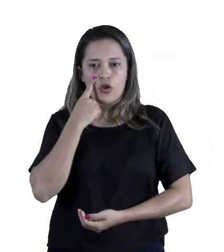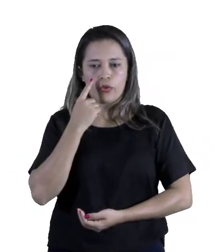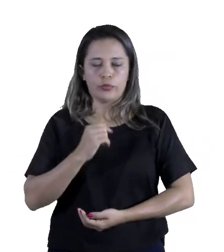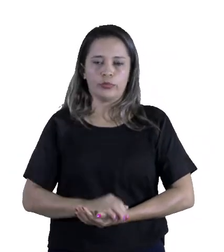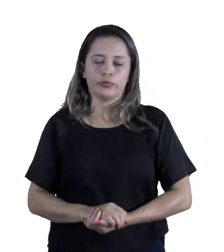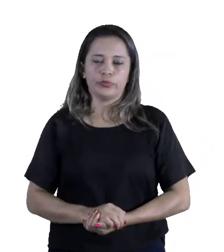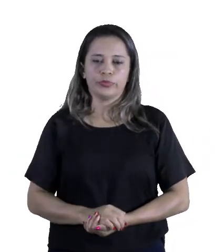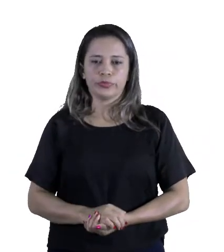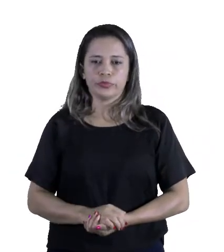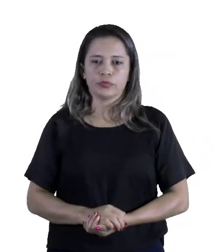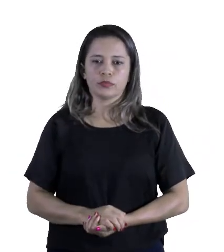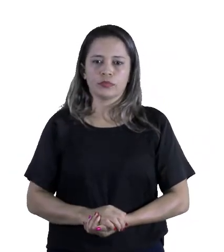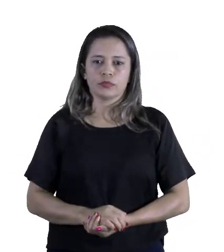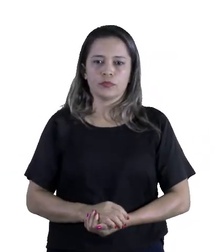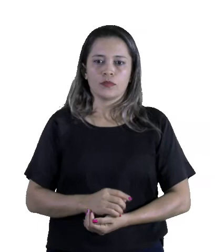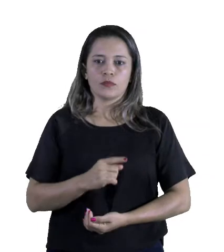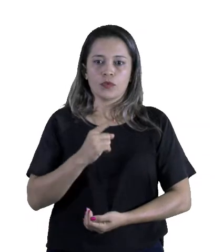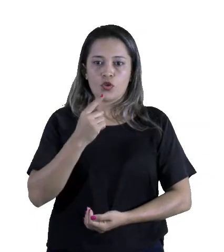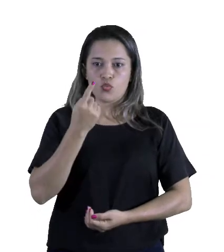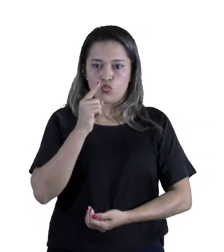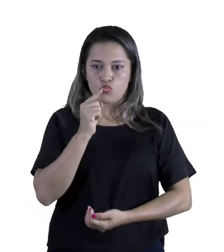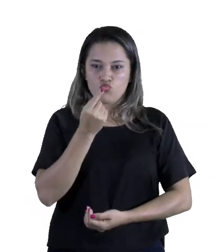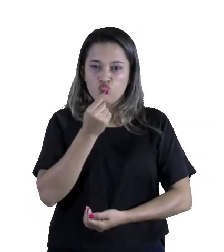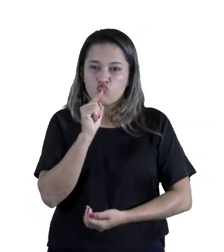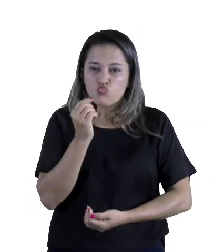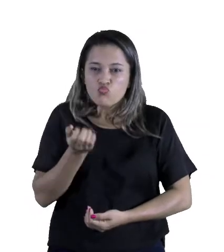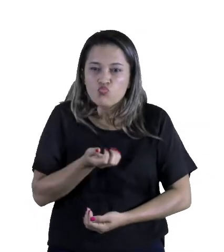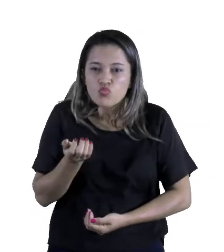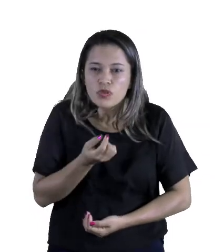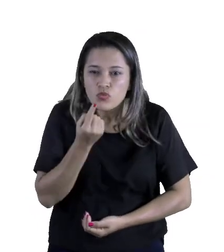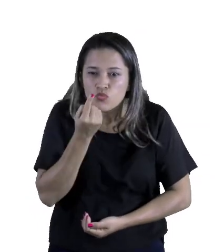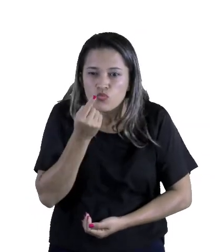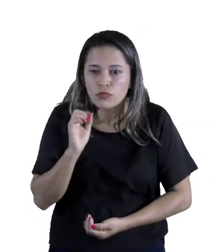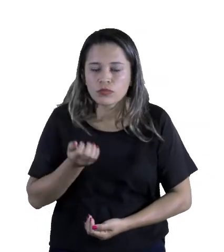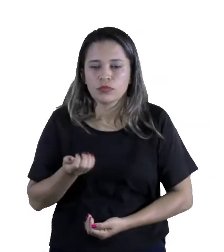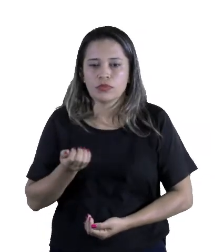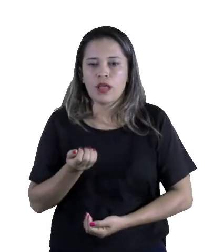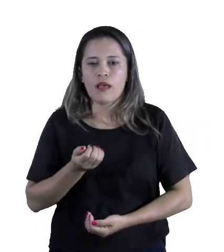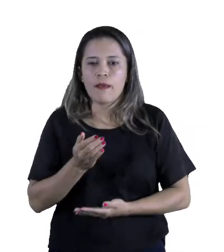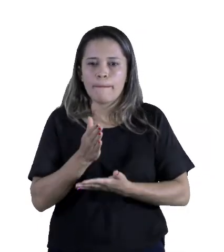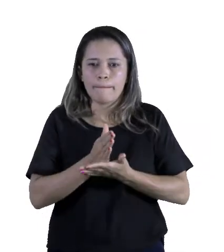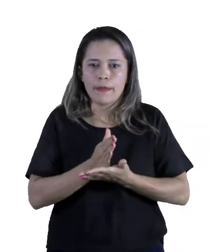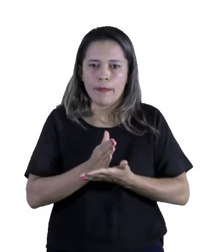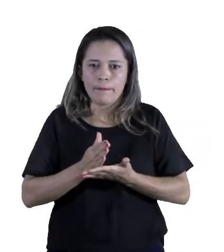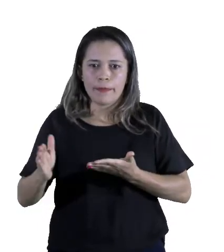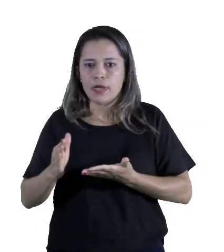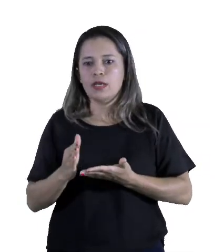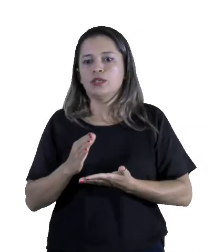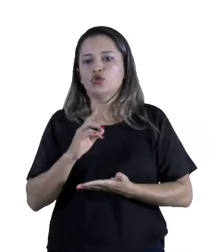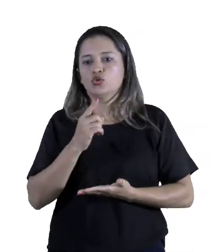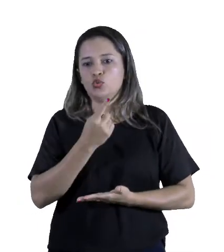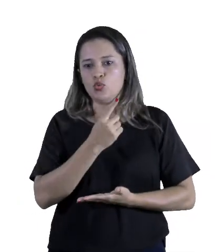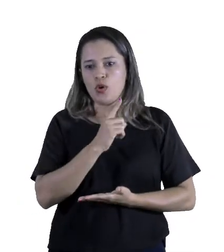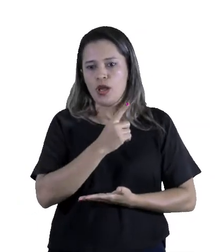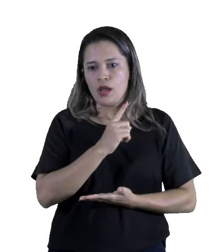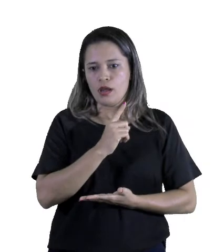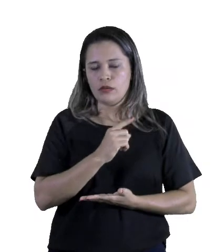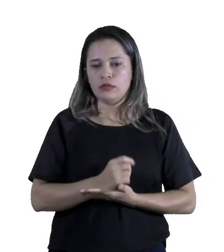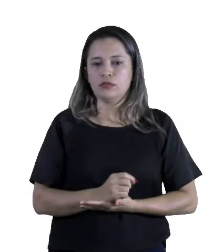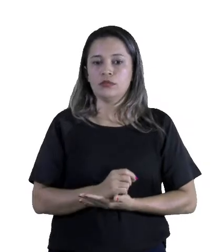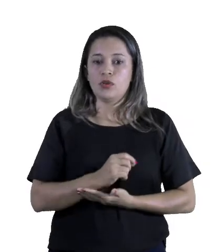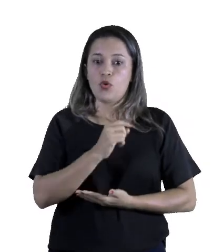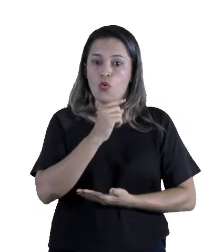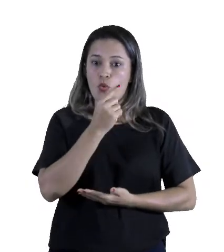né? 1 centavo, ele é uma parte do real. R$1 tem